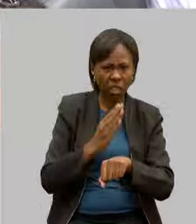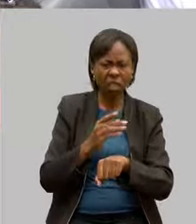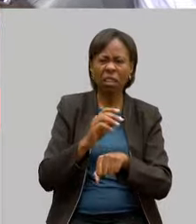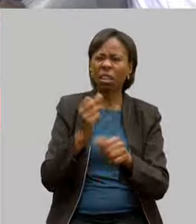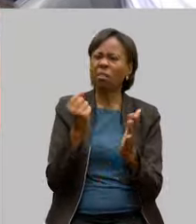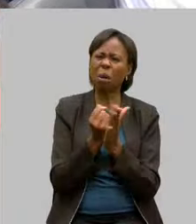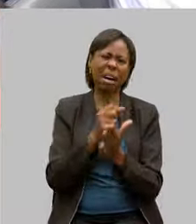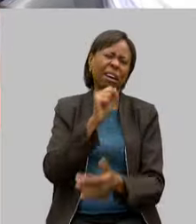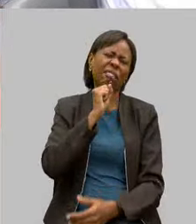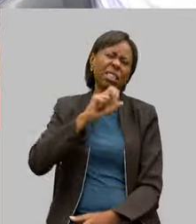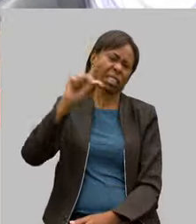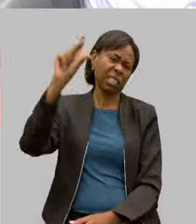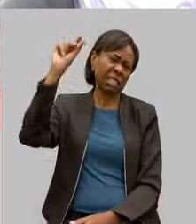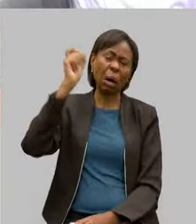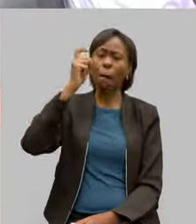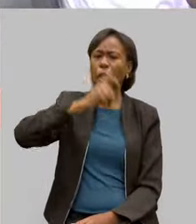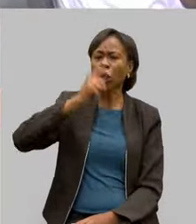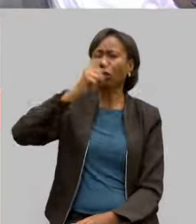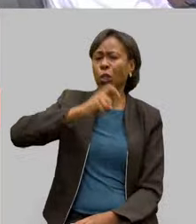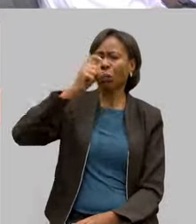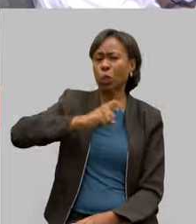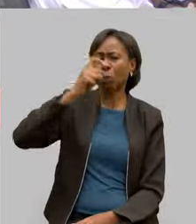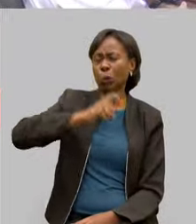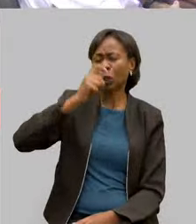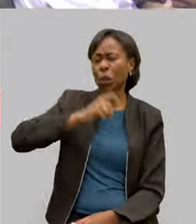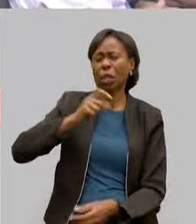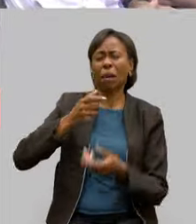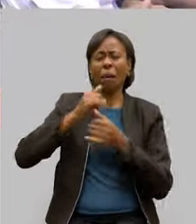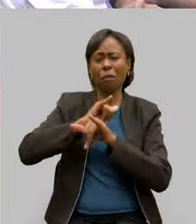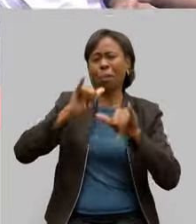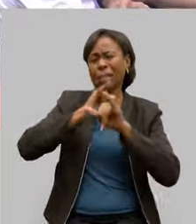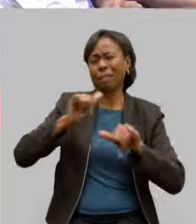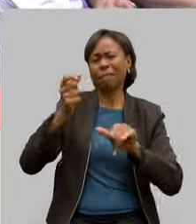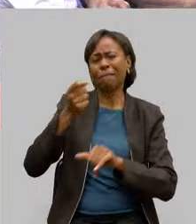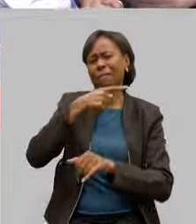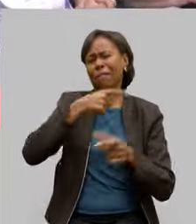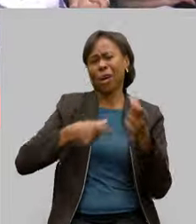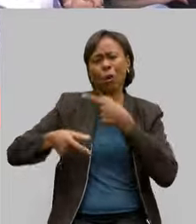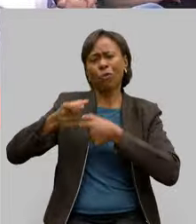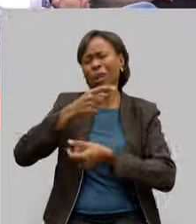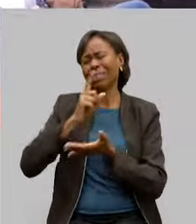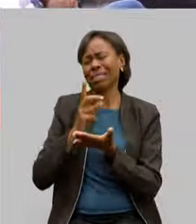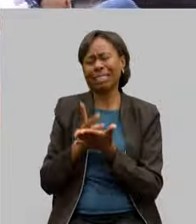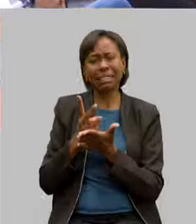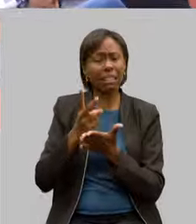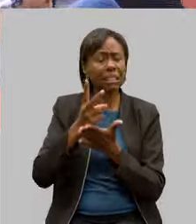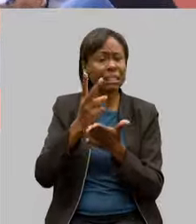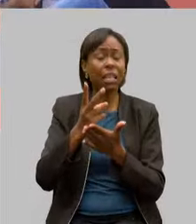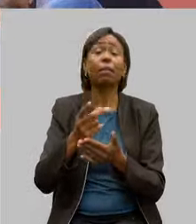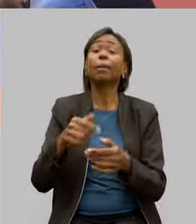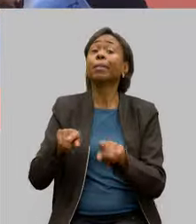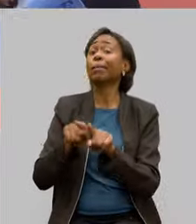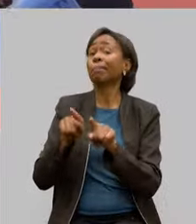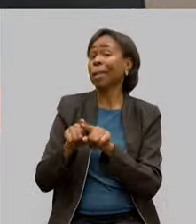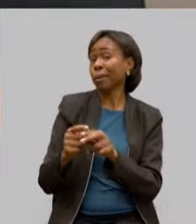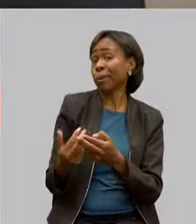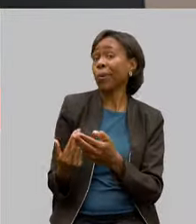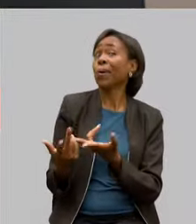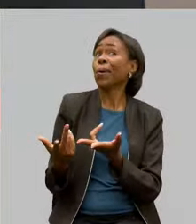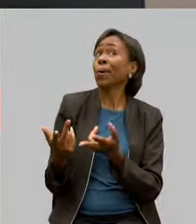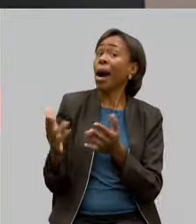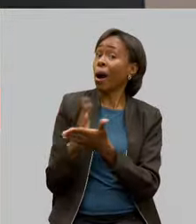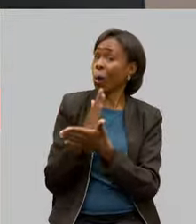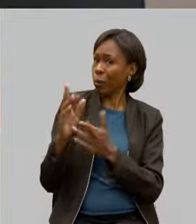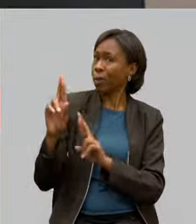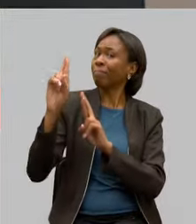que mentiras em verdade sejam repetidas tantas vezes inclusive por autoridades recentemente que acaba se tornando uma